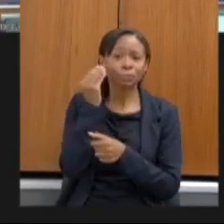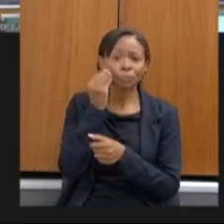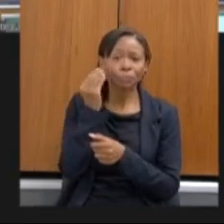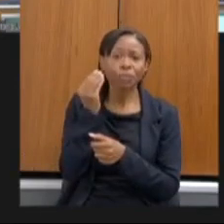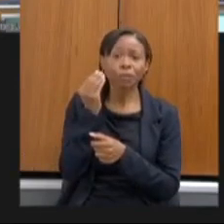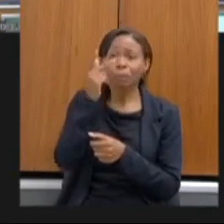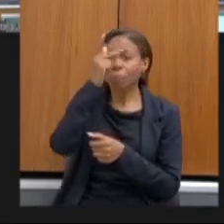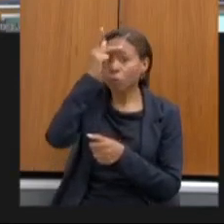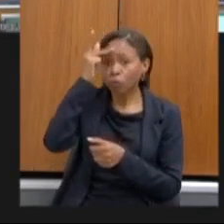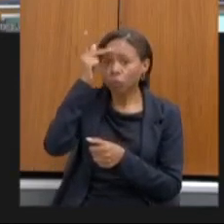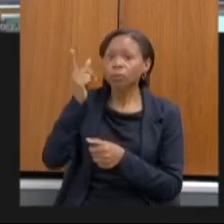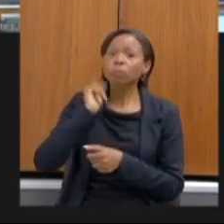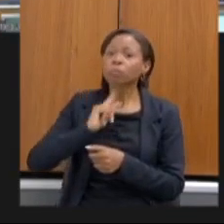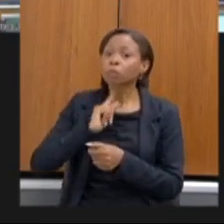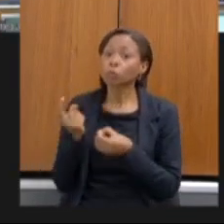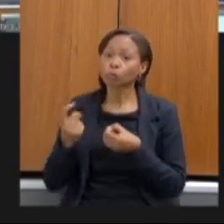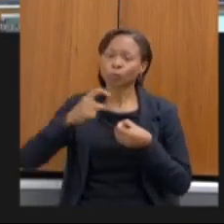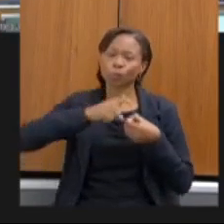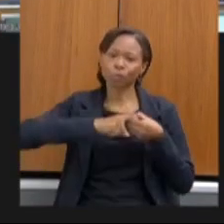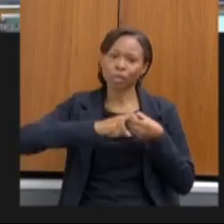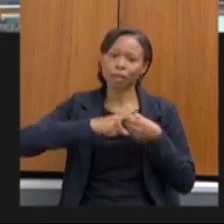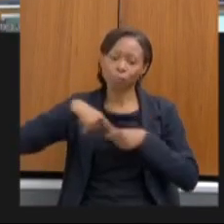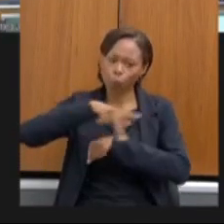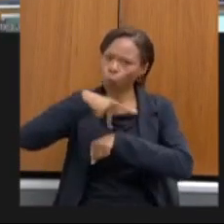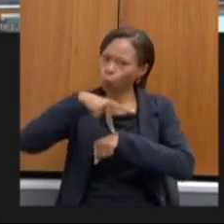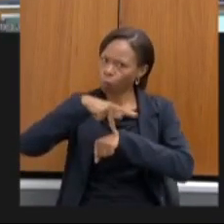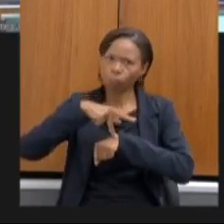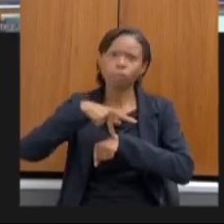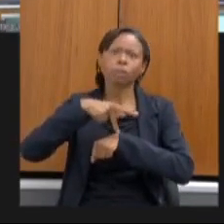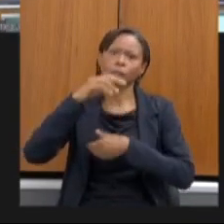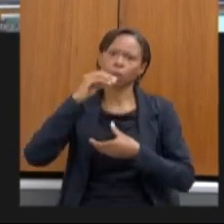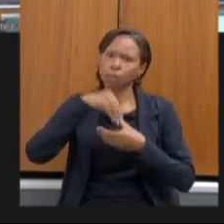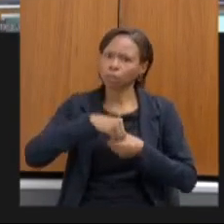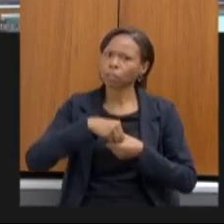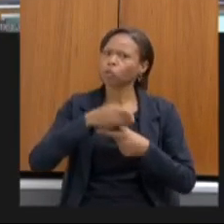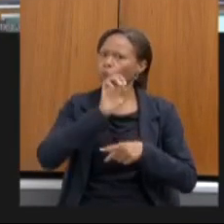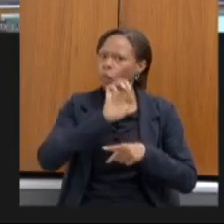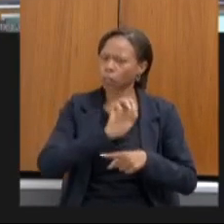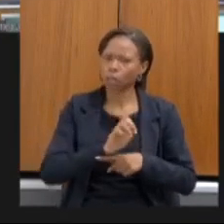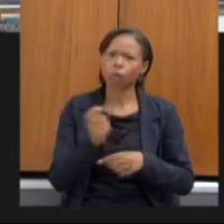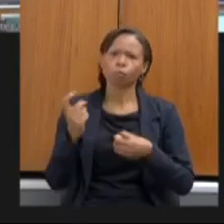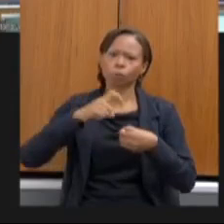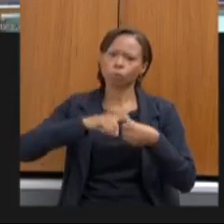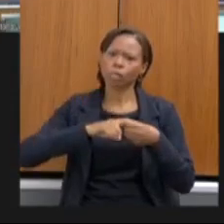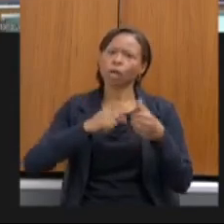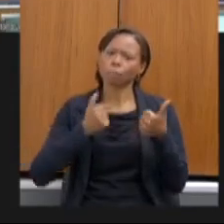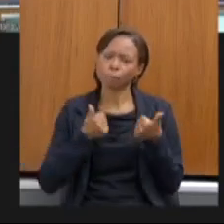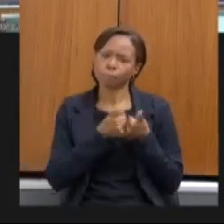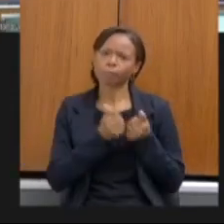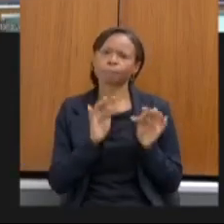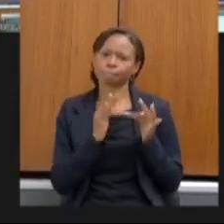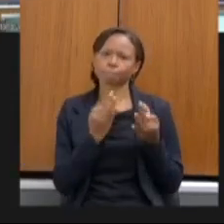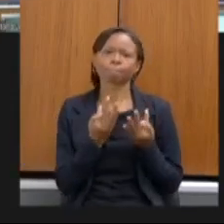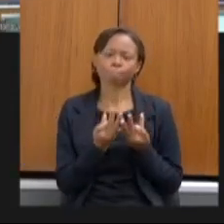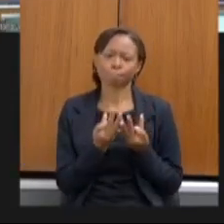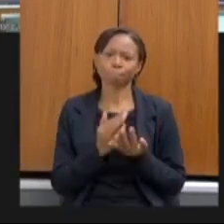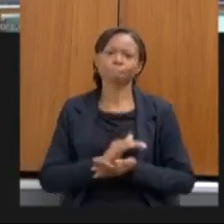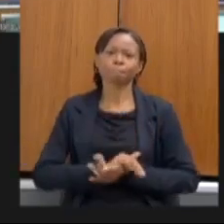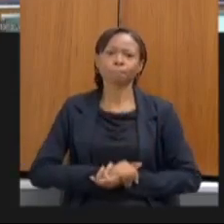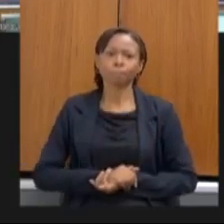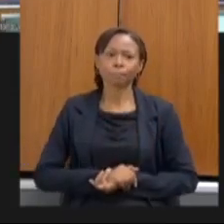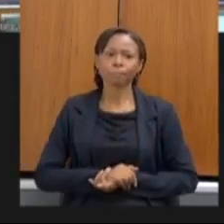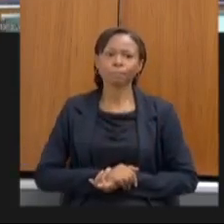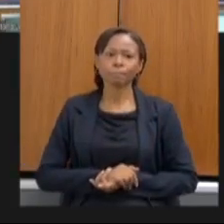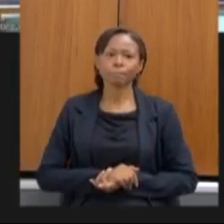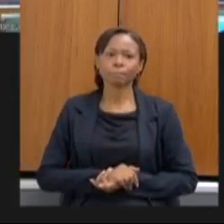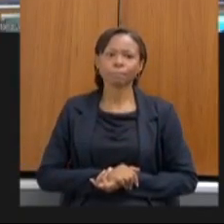o país de origem para o estado de origem e poder ficar aqui perto da família neste momento tão difícil pode passar por